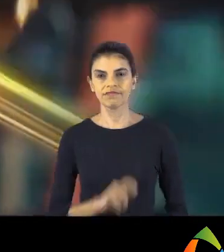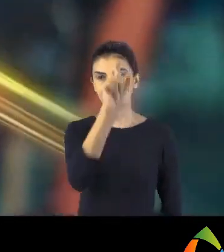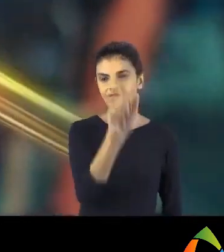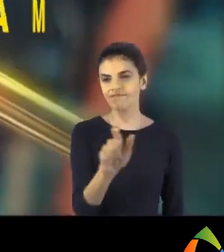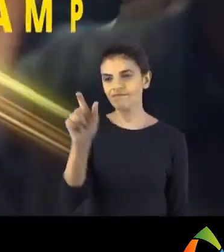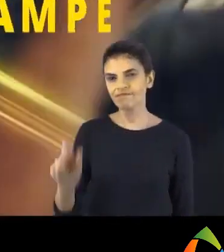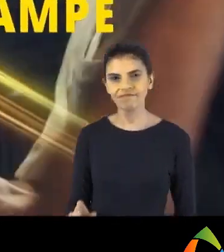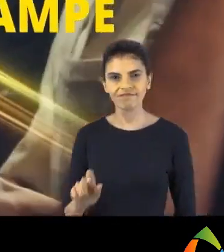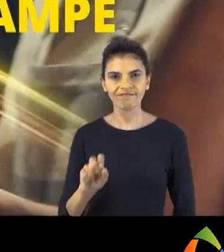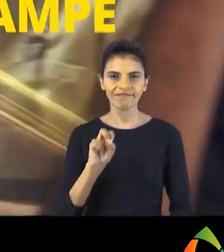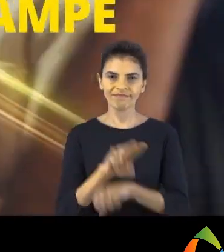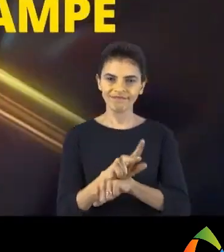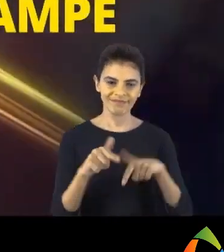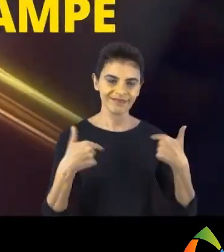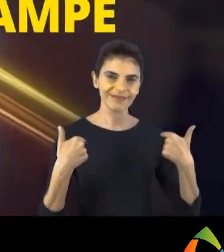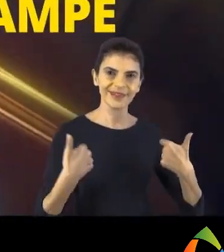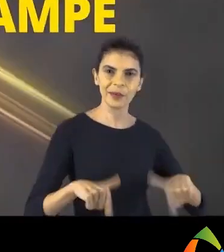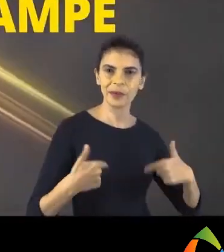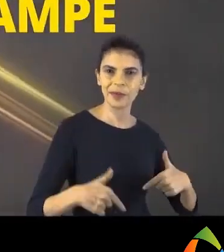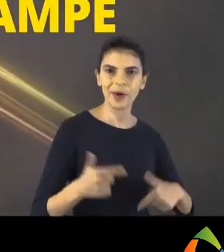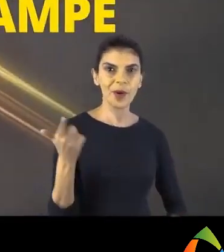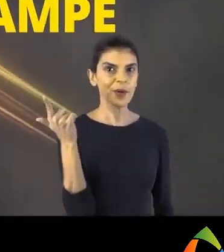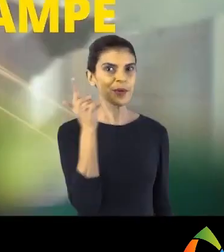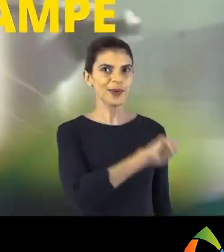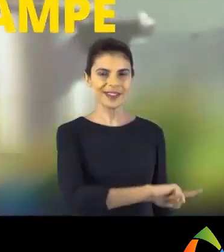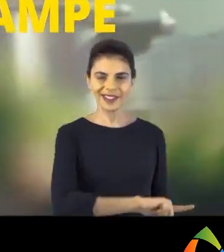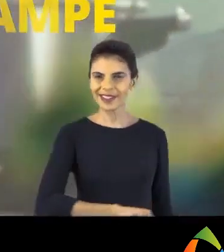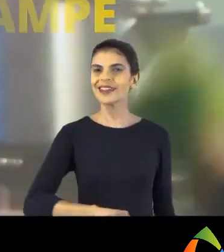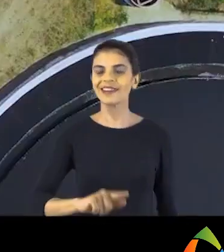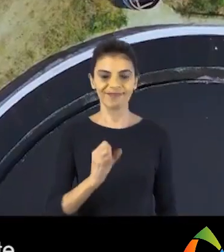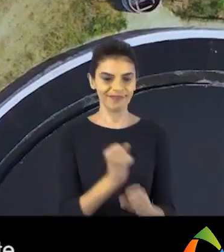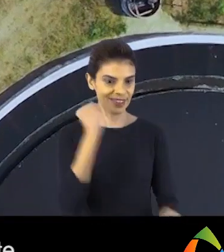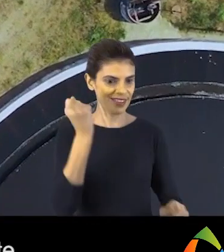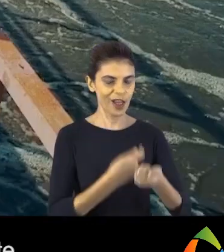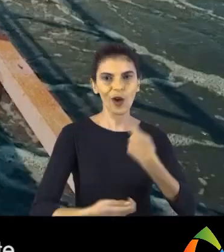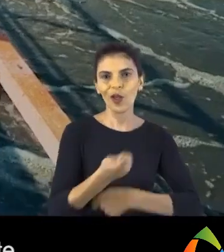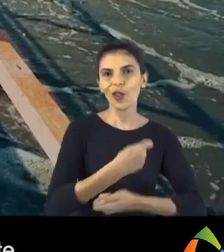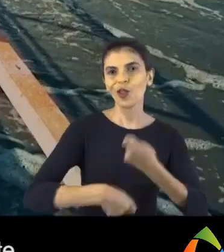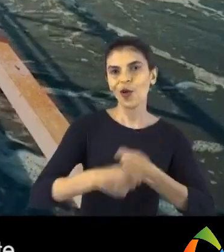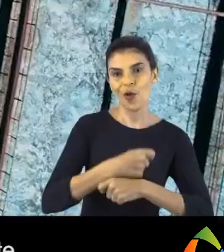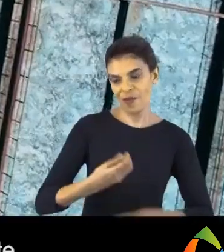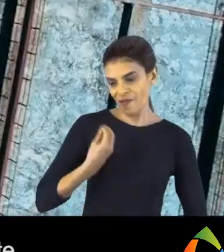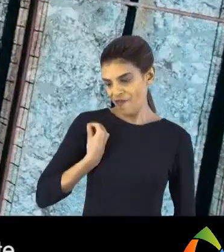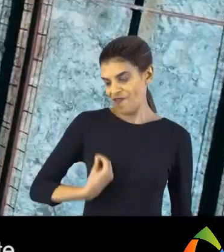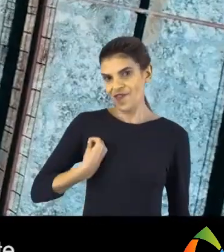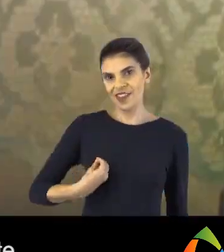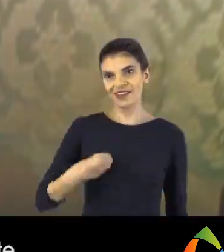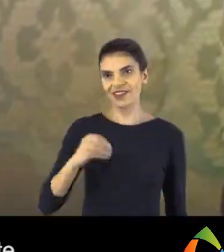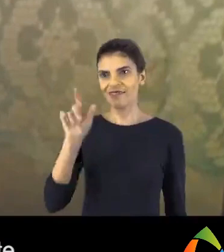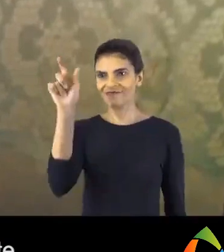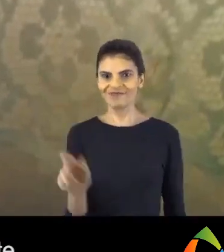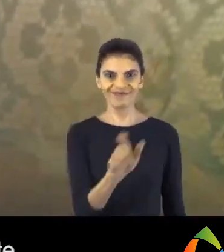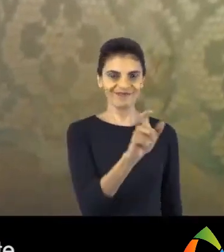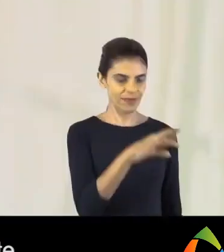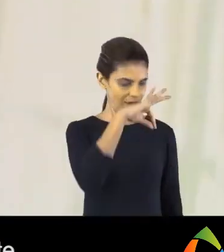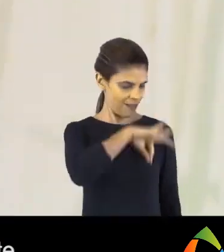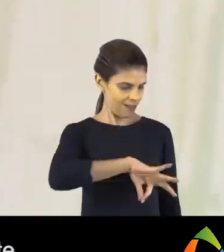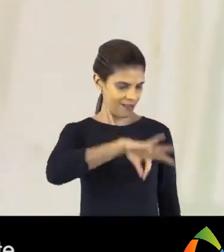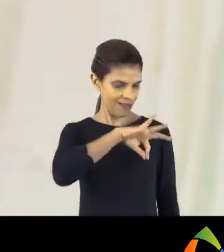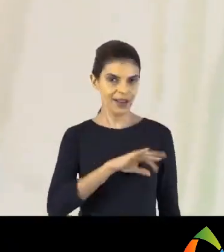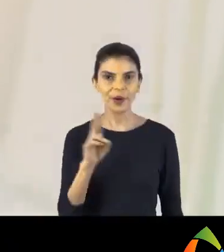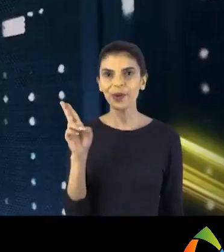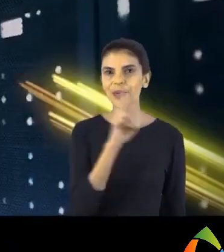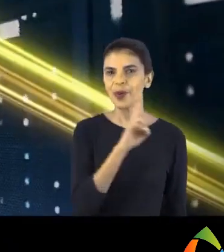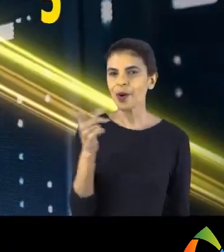Para promover o crescimento econômico e gerar empregos. Para levar melhores condições de vida para a população mais